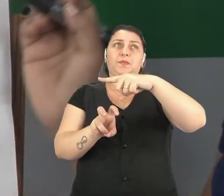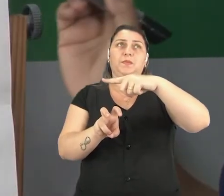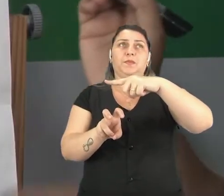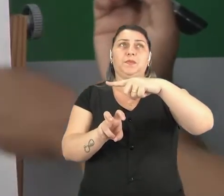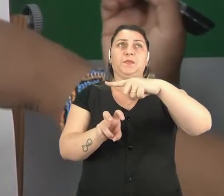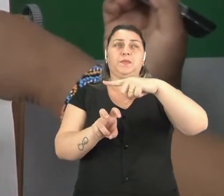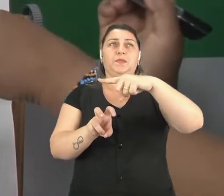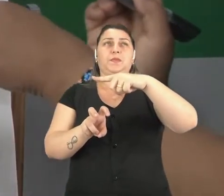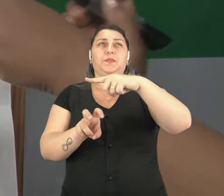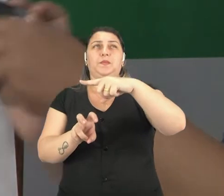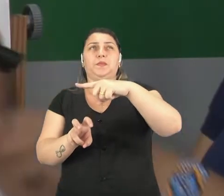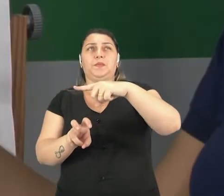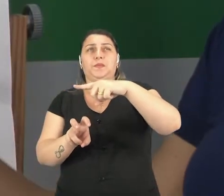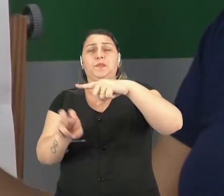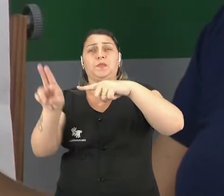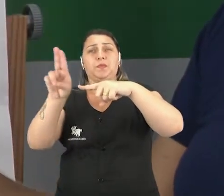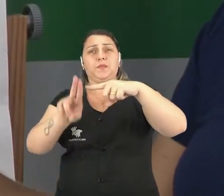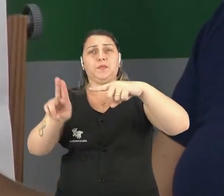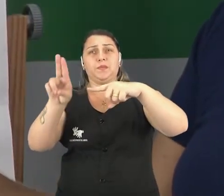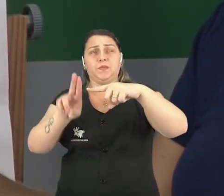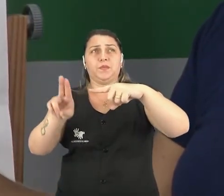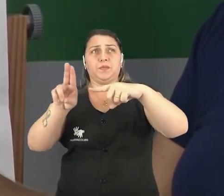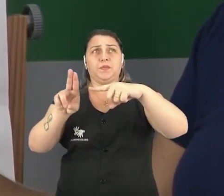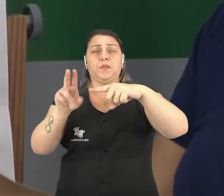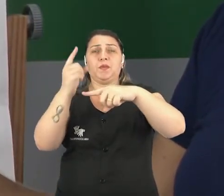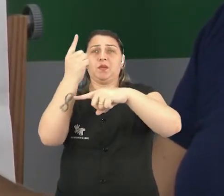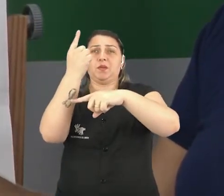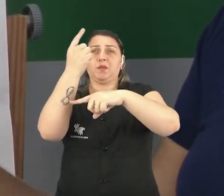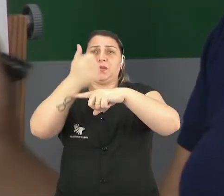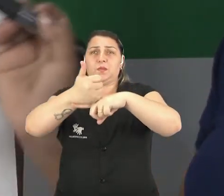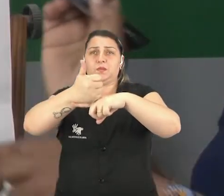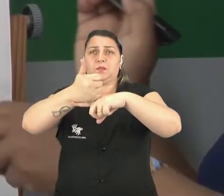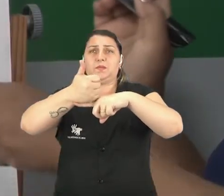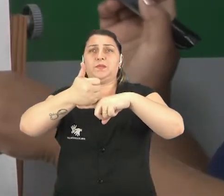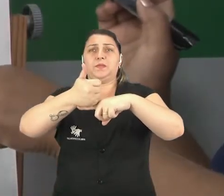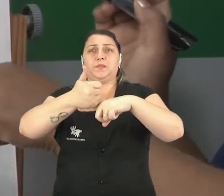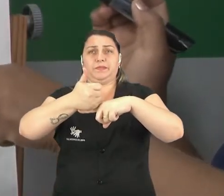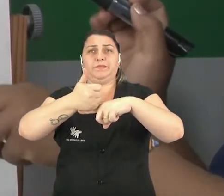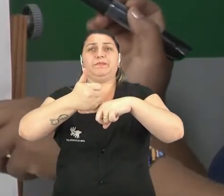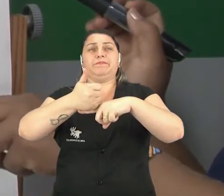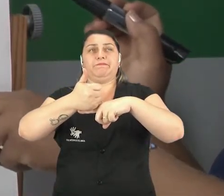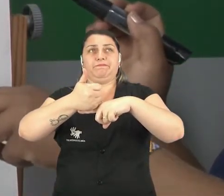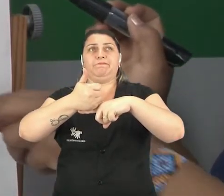todo é 5 e eu utilizei uma parte. Então, eu usei